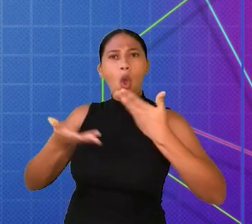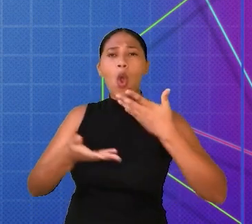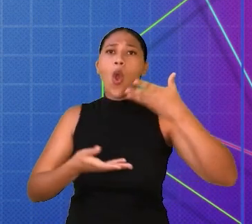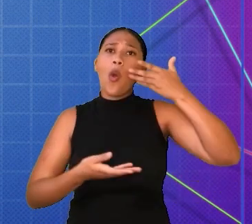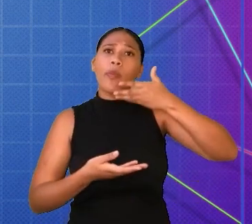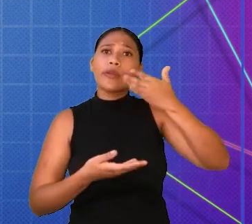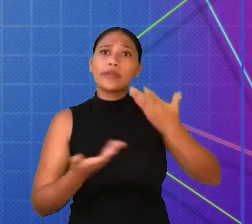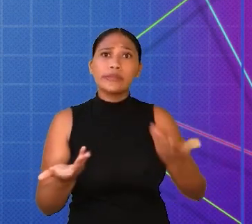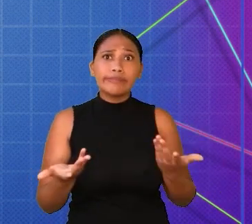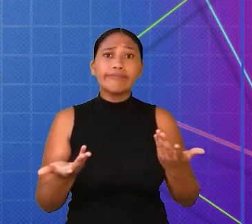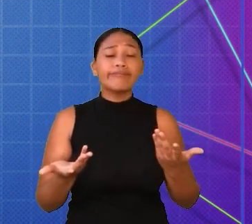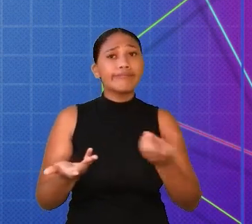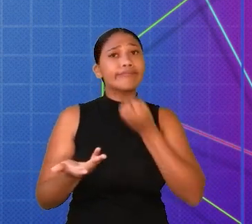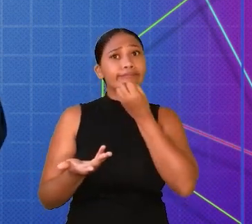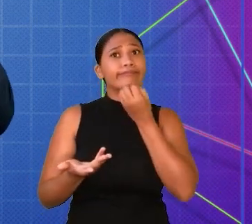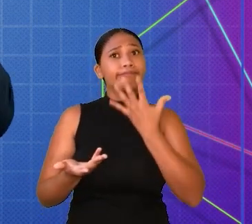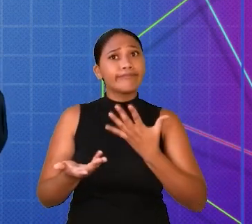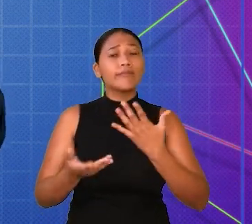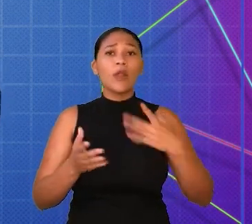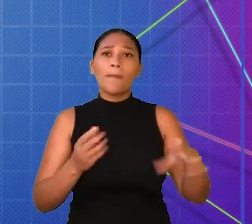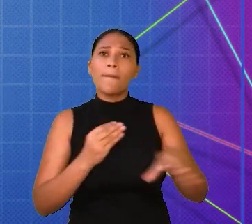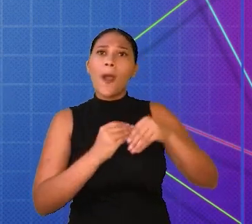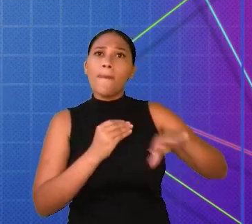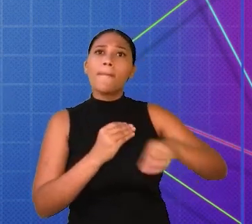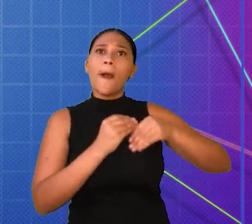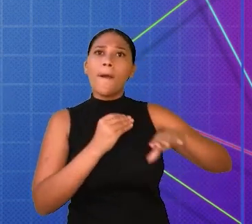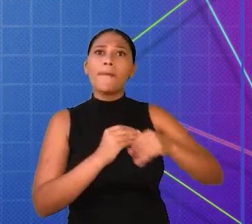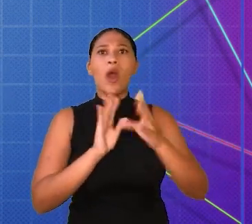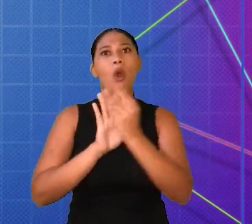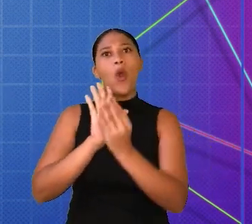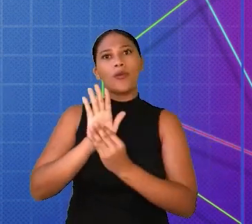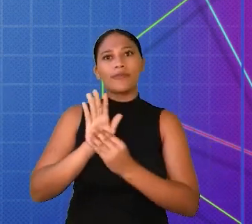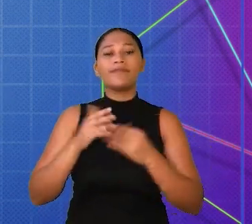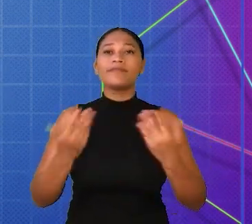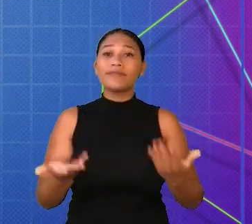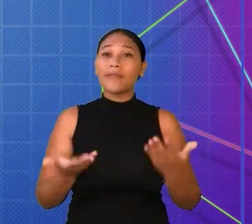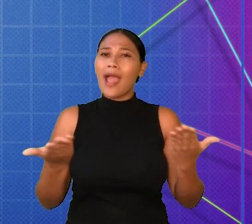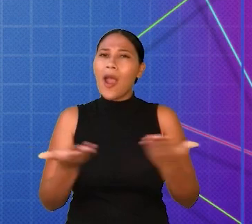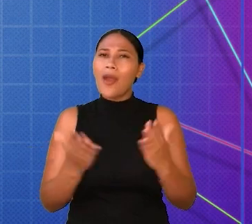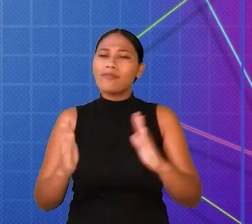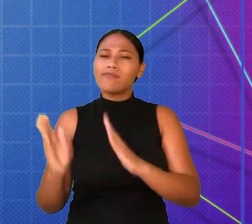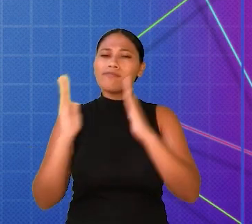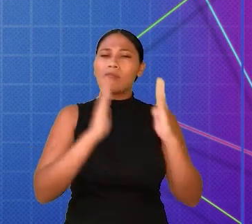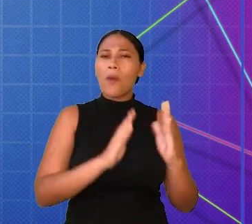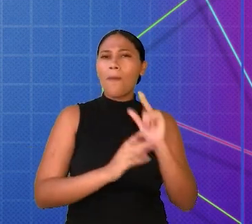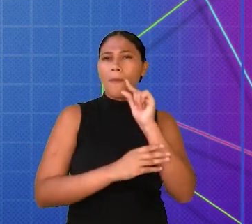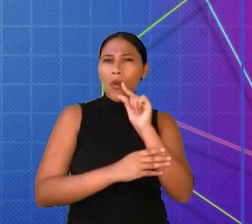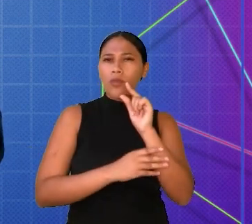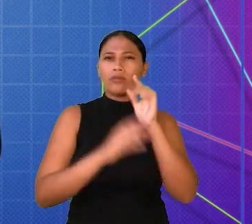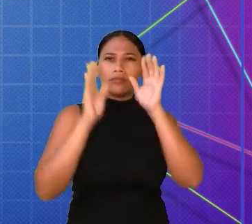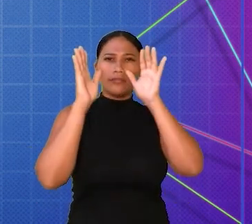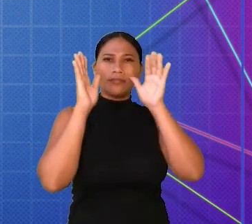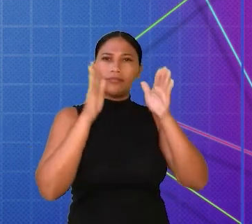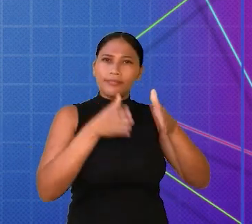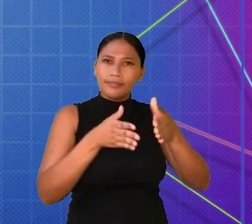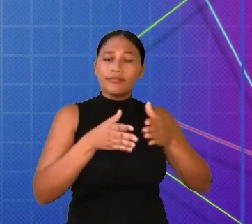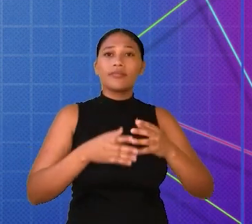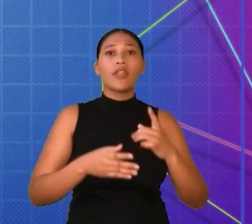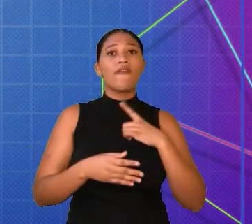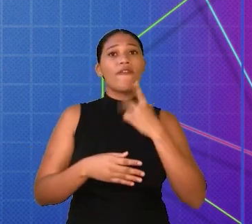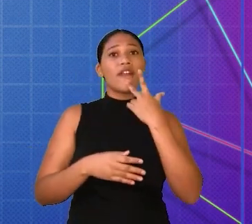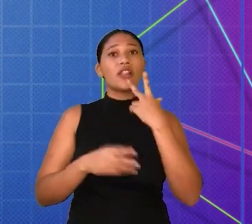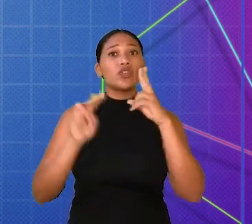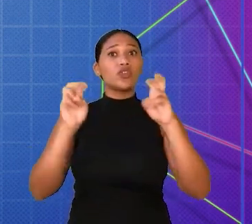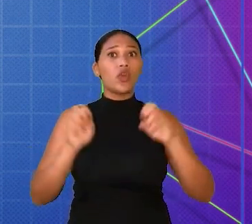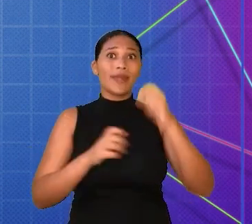times, oratória e comunicação. São coisas que com certeza ajudam na concretização de um canal de conteúdo. Agora mudando um pouco de